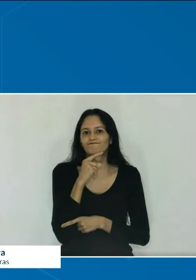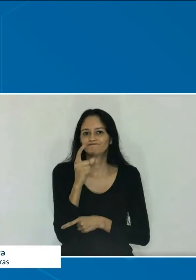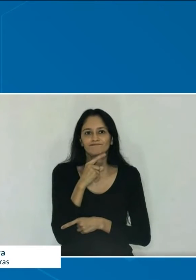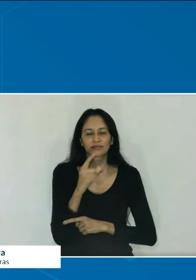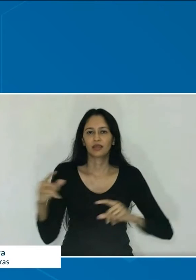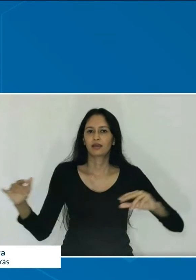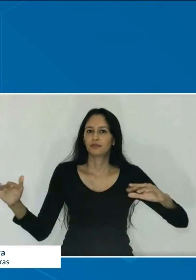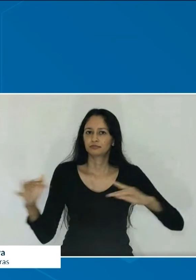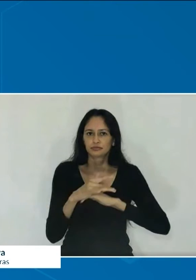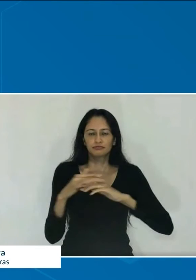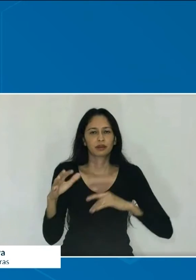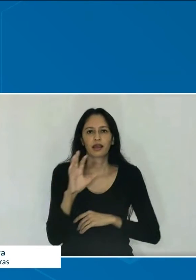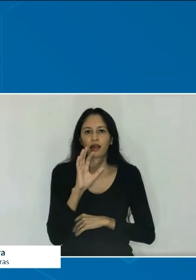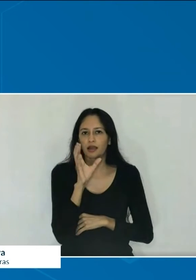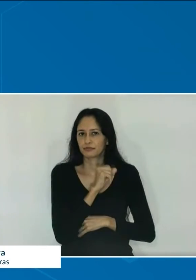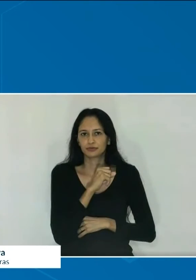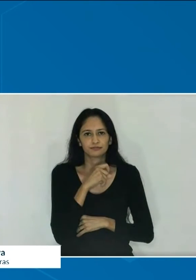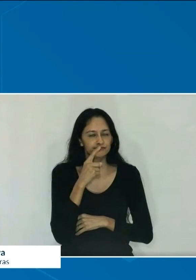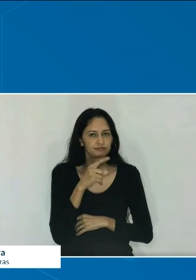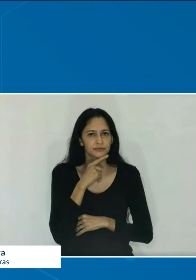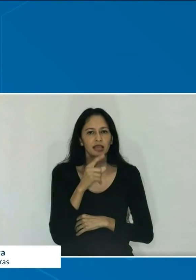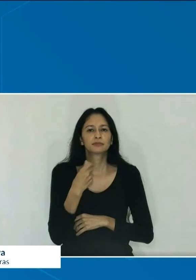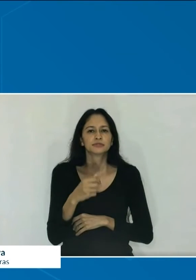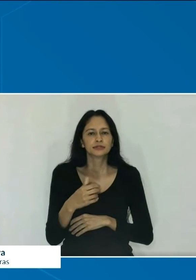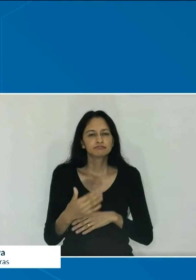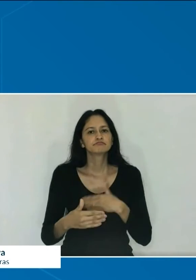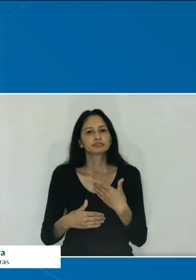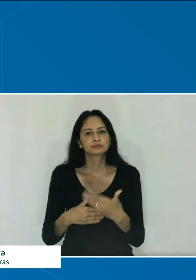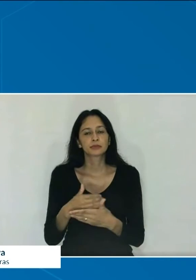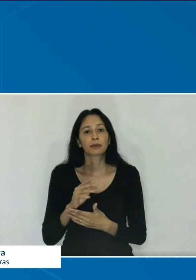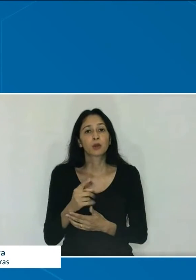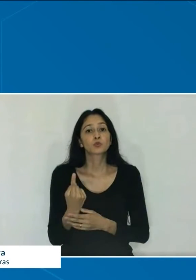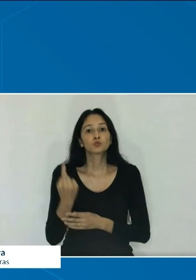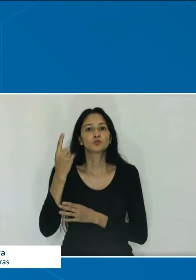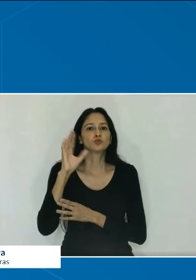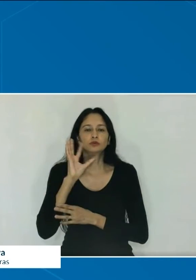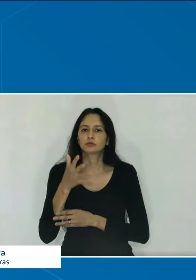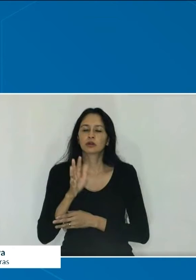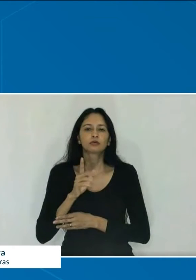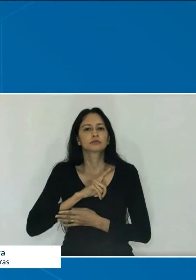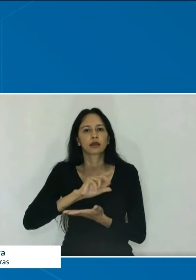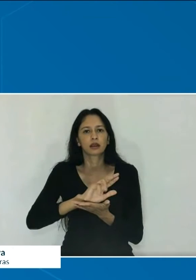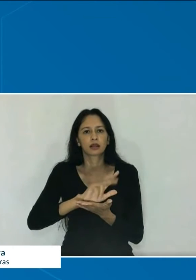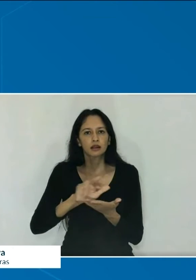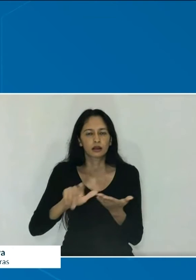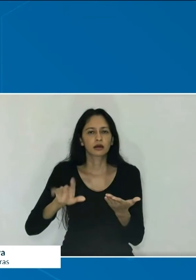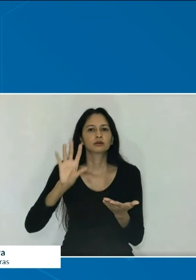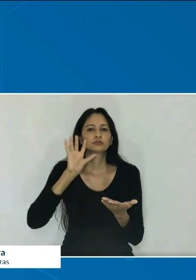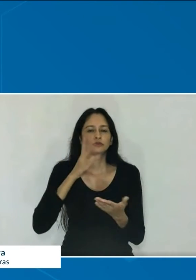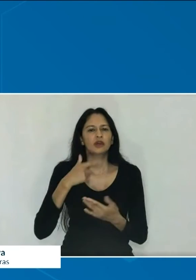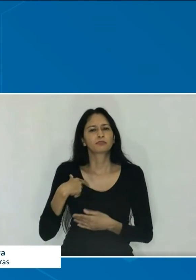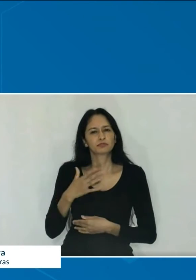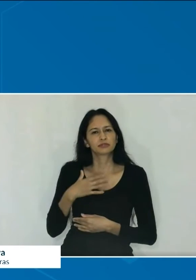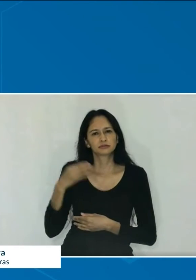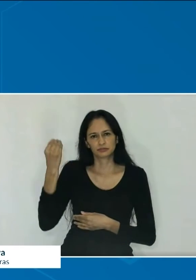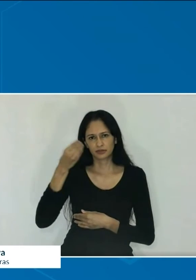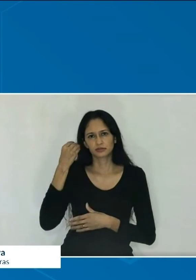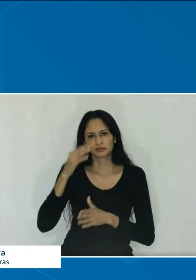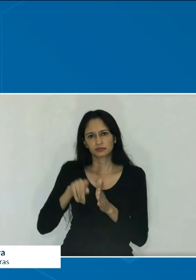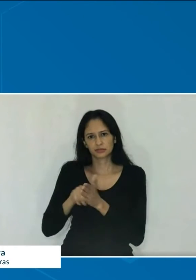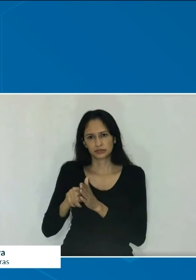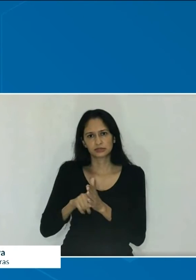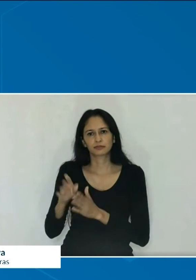que construir soluções, né? E também não existem soluções únicas. O que eu visto no longo destes anos que eu tenho de experiência entre